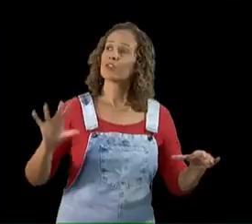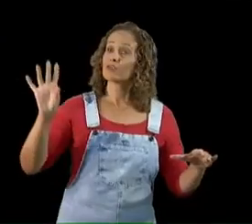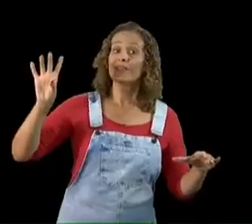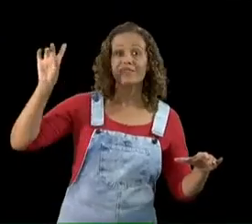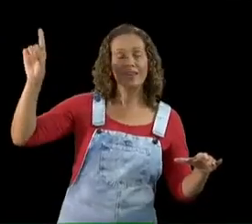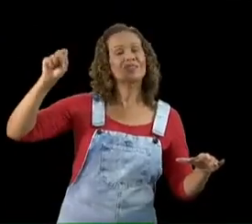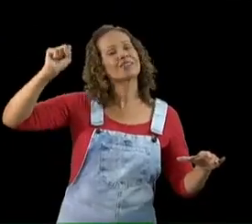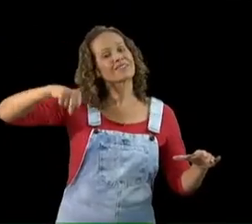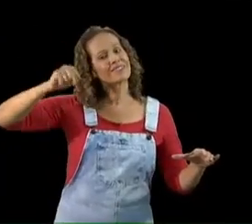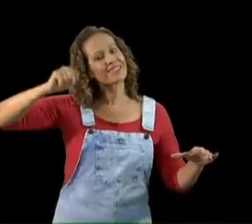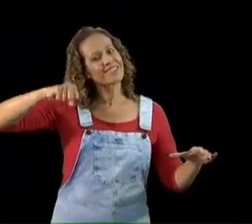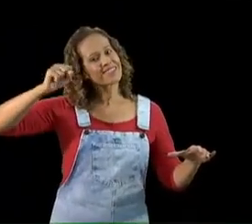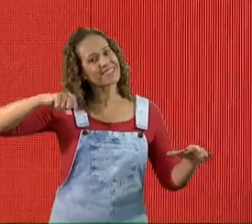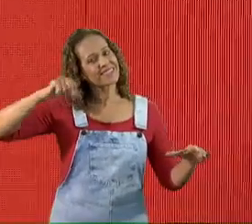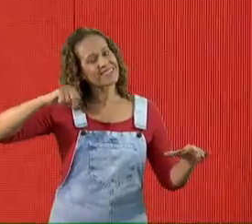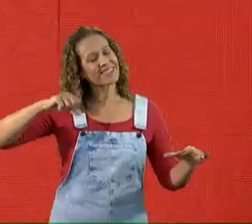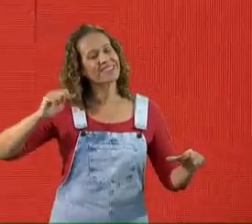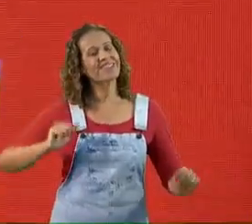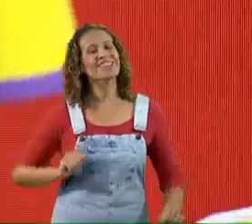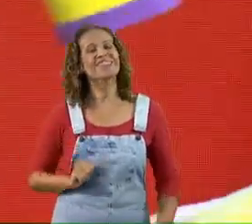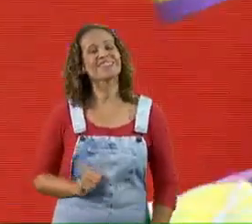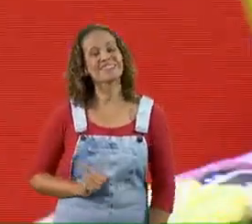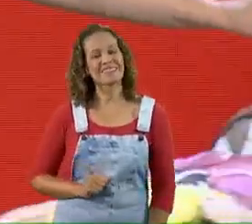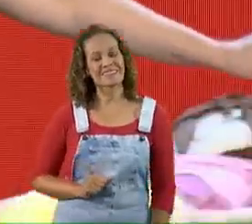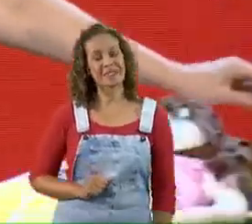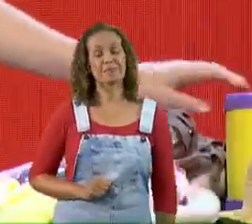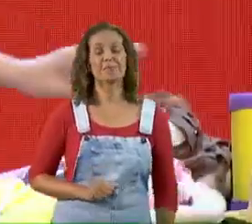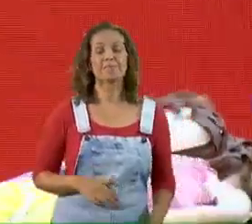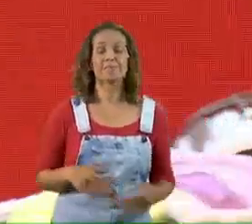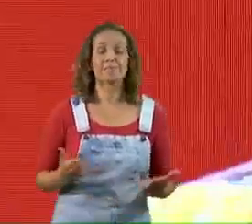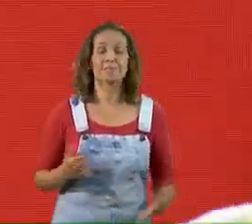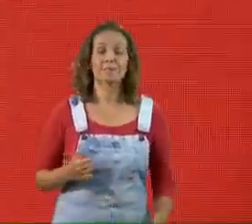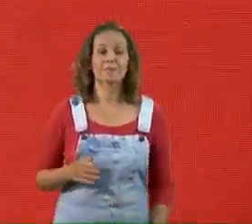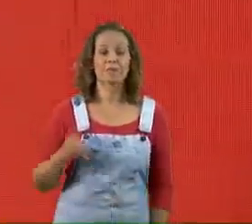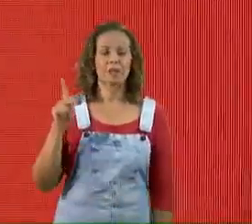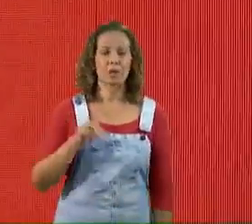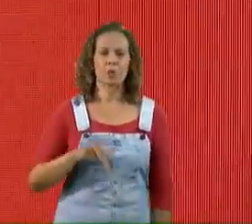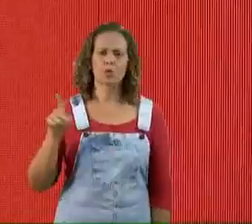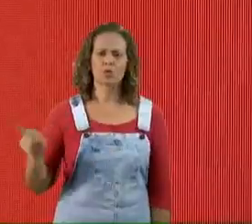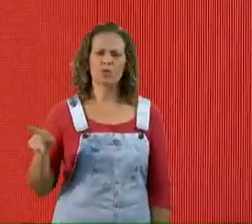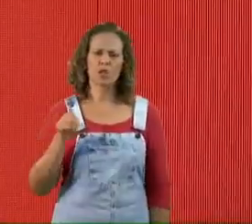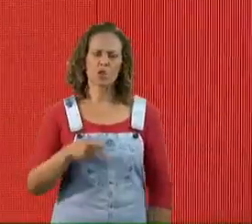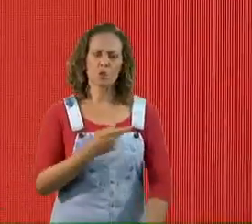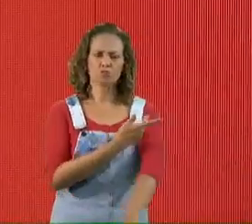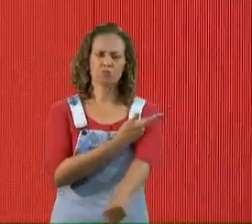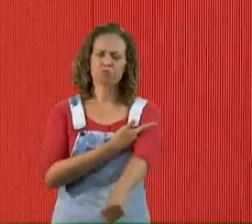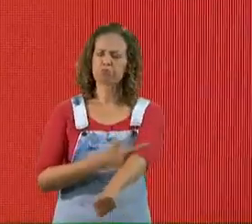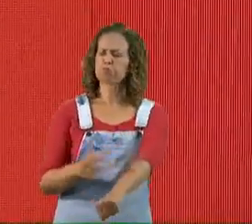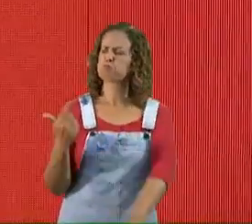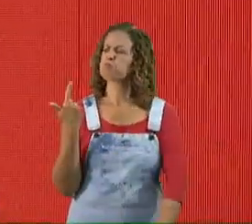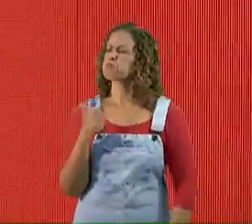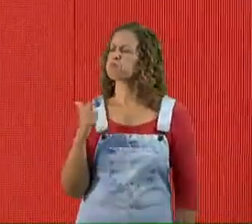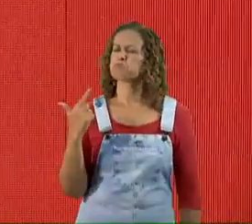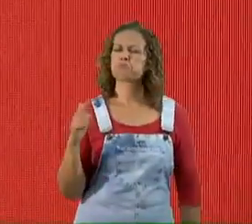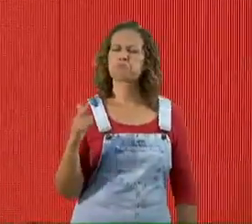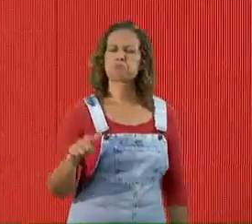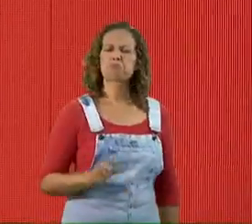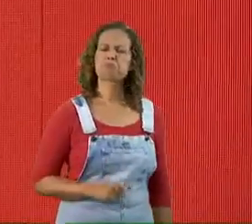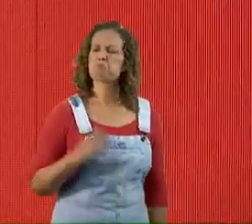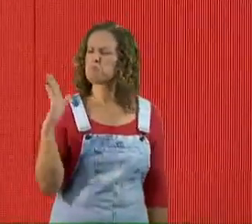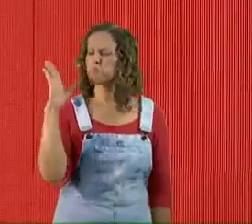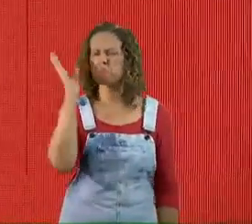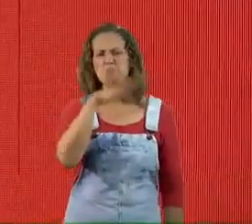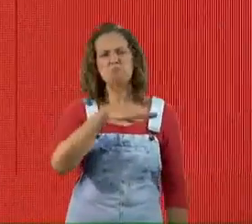Glorifica a Deus. Tratar o professor com falta de educação. Tratar o professor